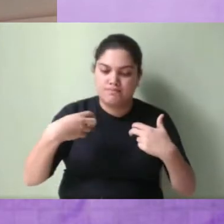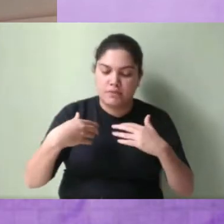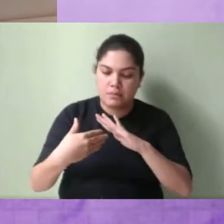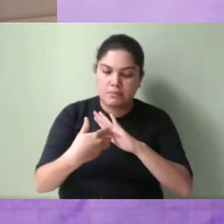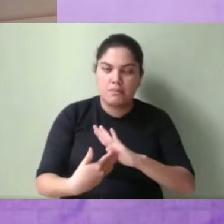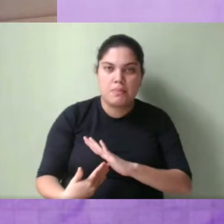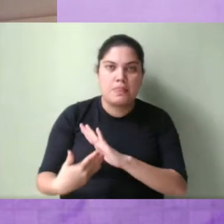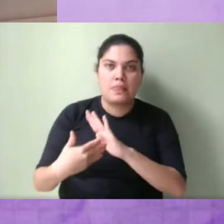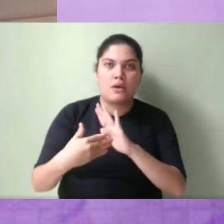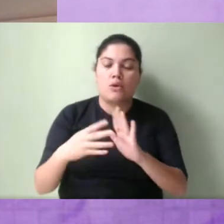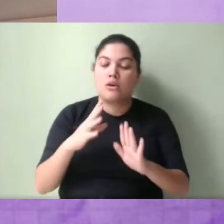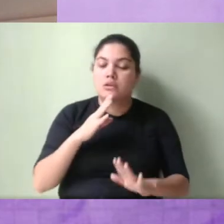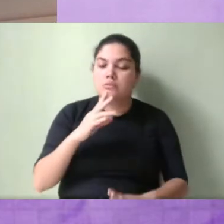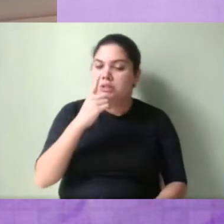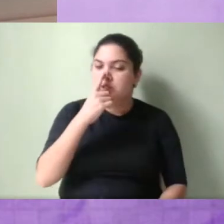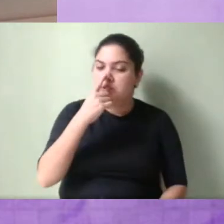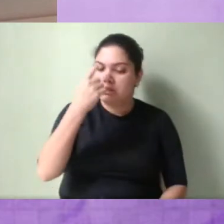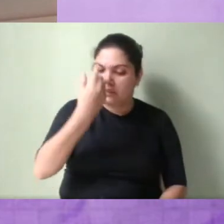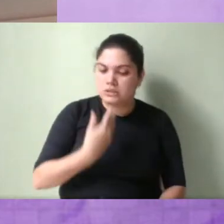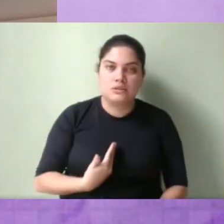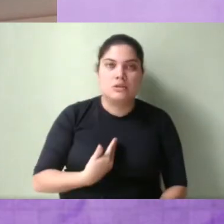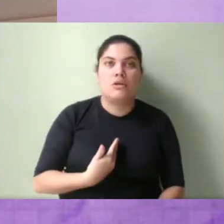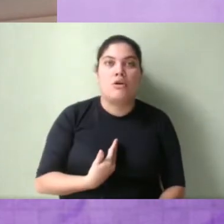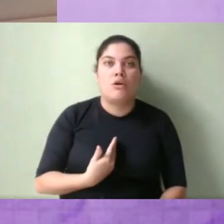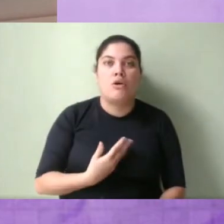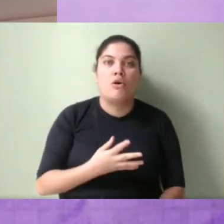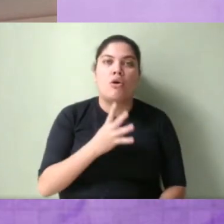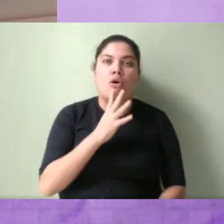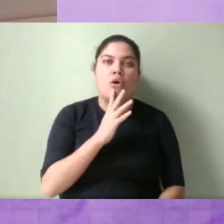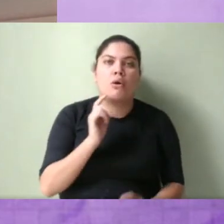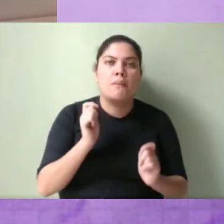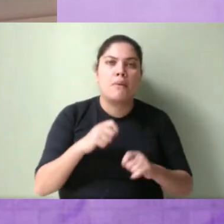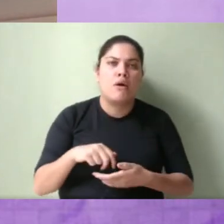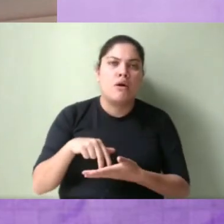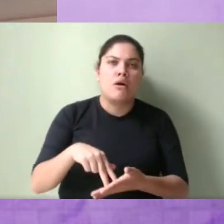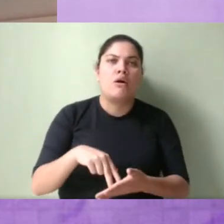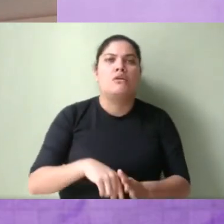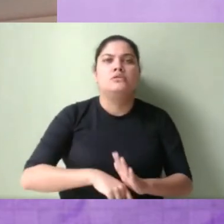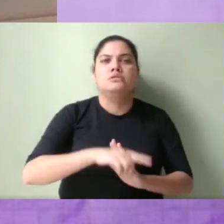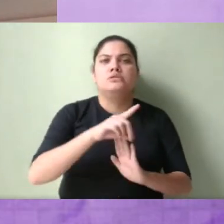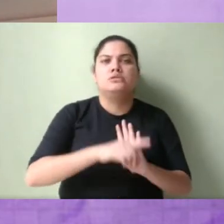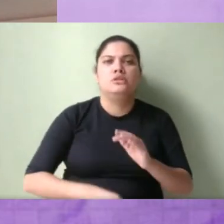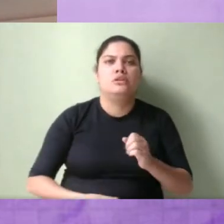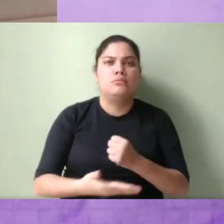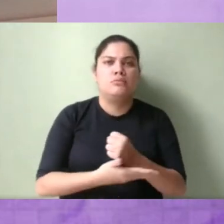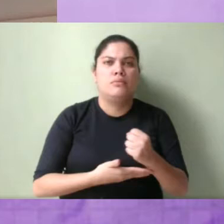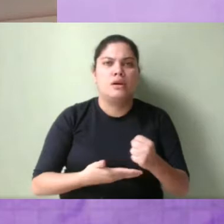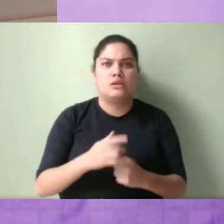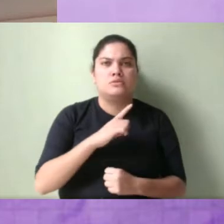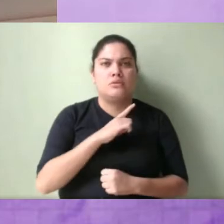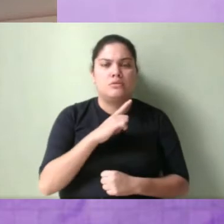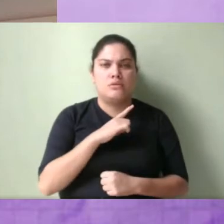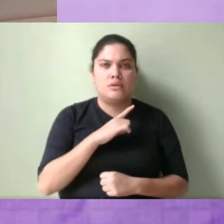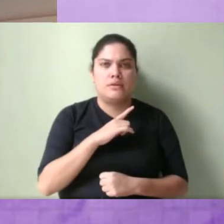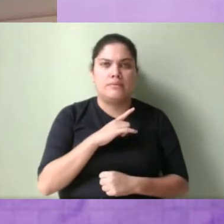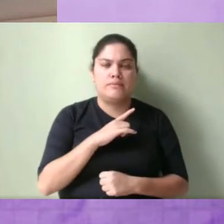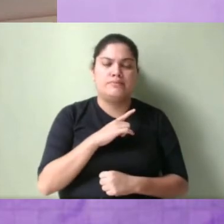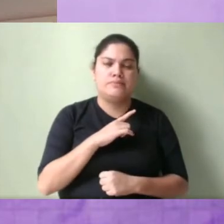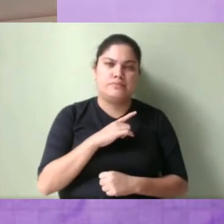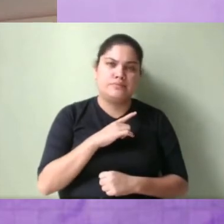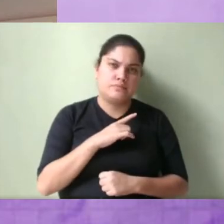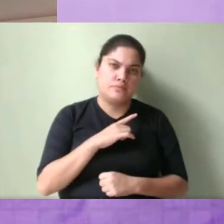pode chamar de educação sexual, mas que são voltadas para conhecimento de limite pessoal, conhecimento de